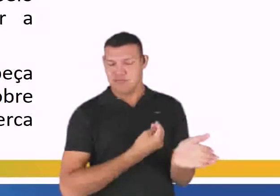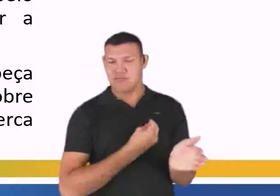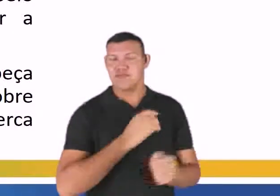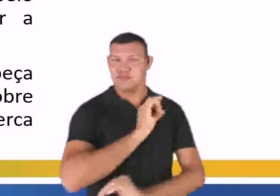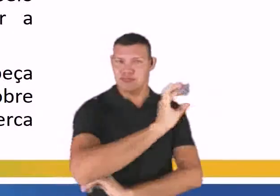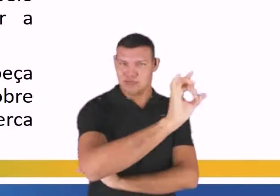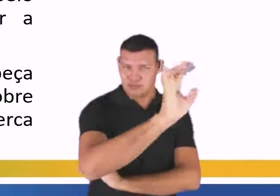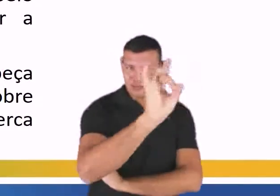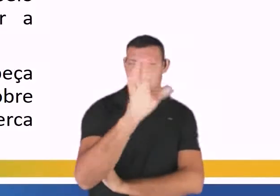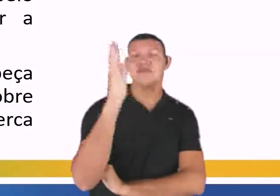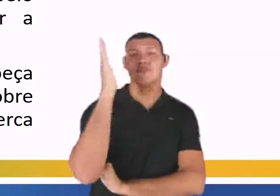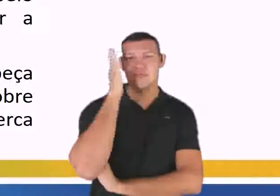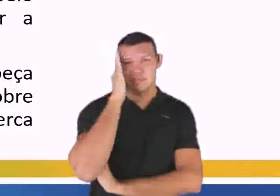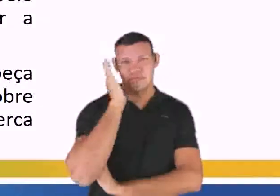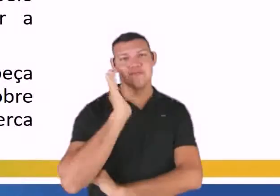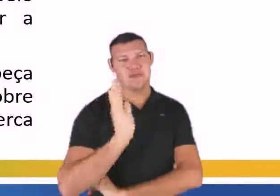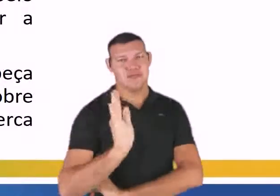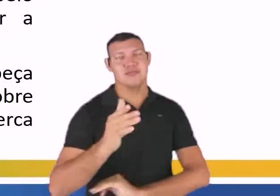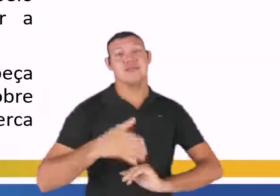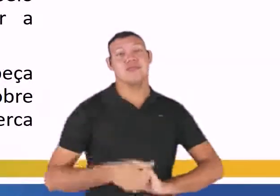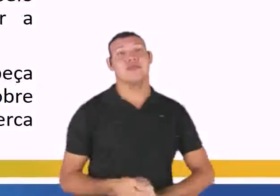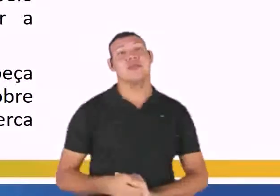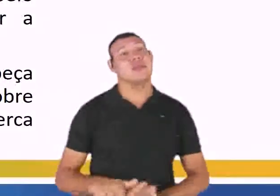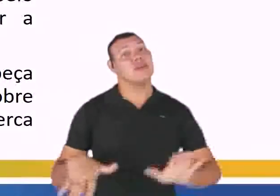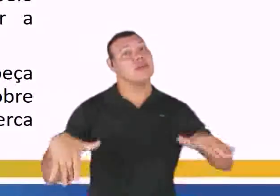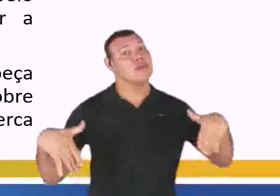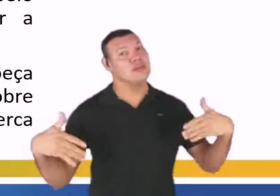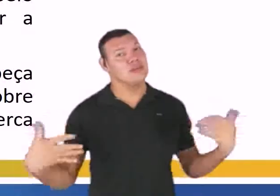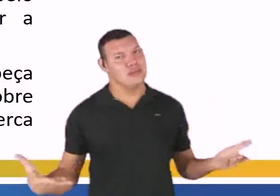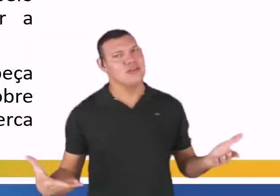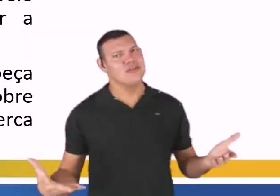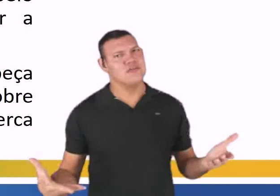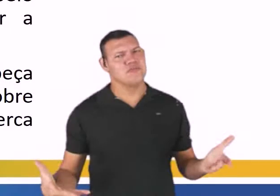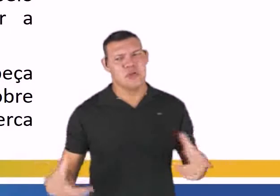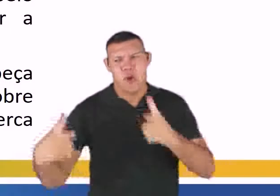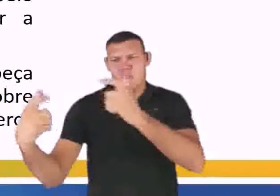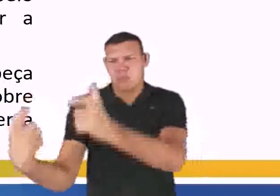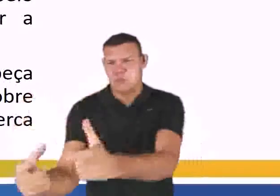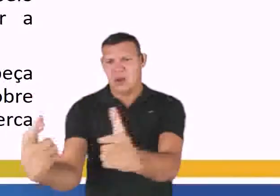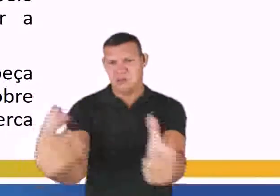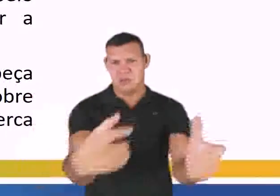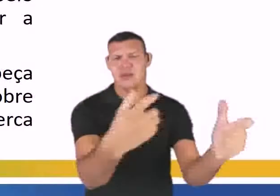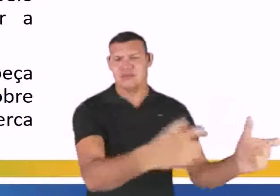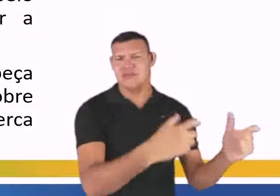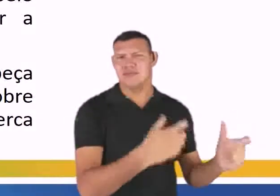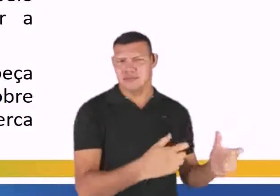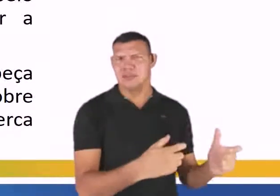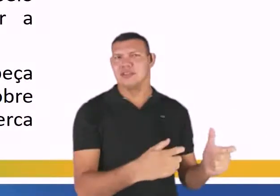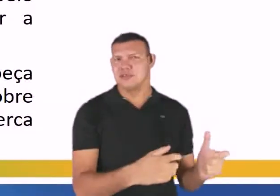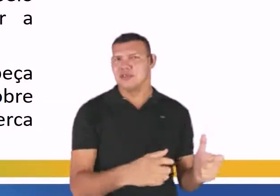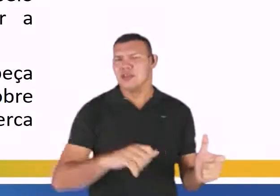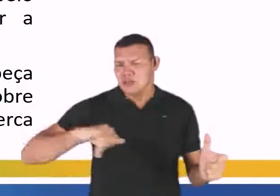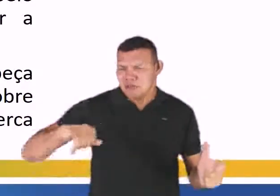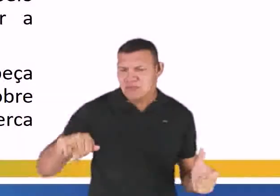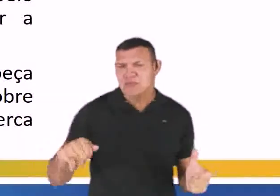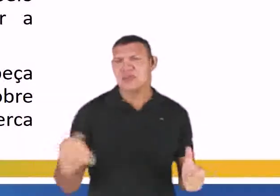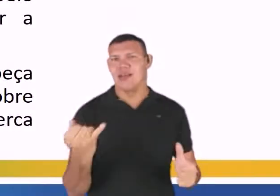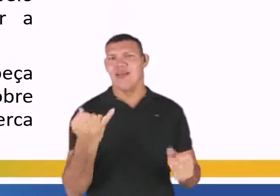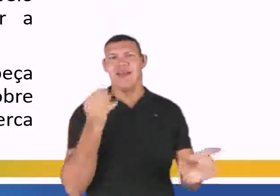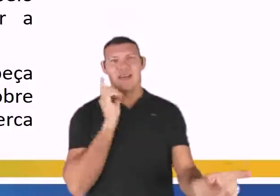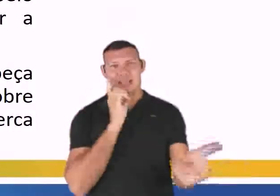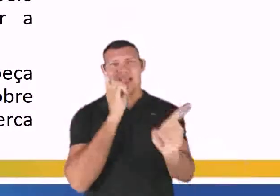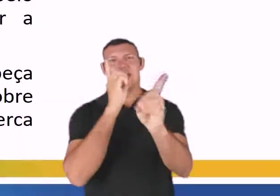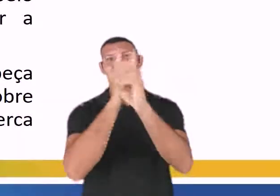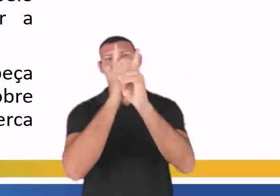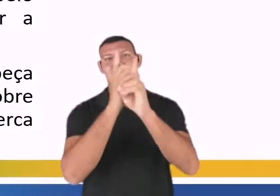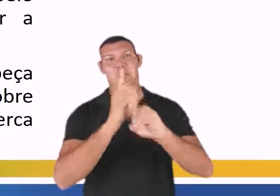já sabemos. Afinal, onde quer que possamos estar, provavelmente há uma chance muito grande de encontrarmos